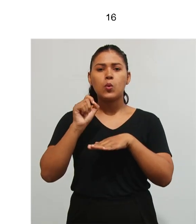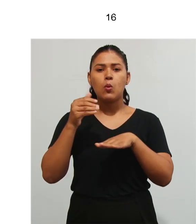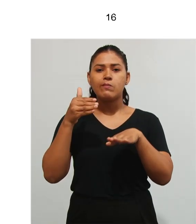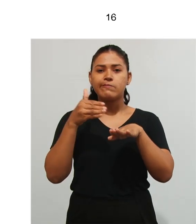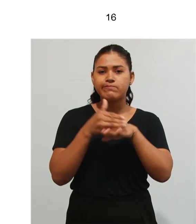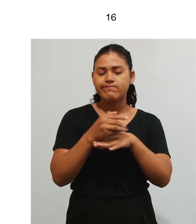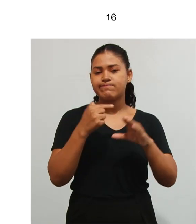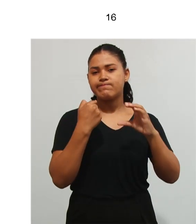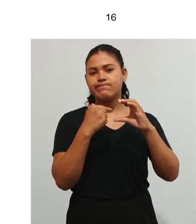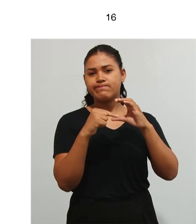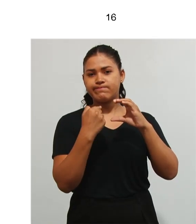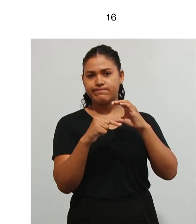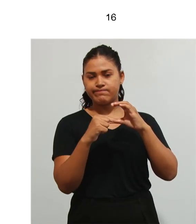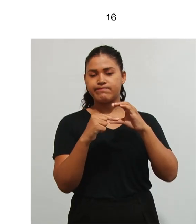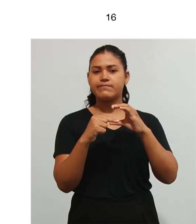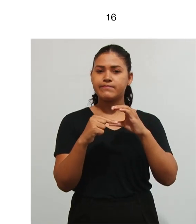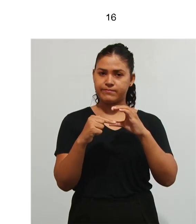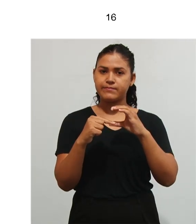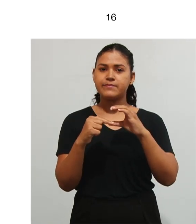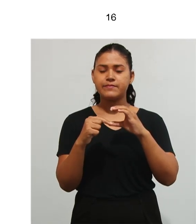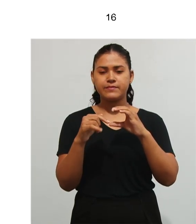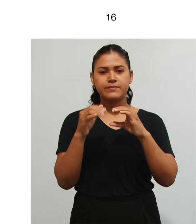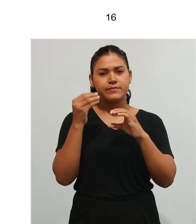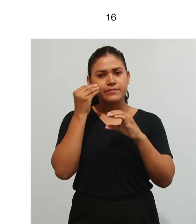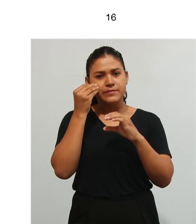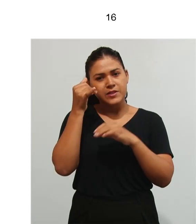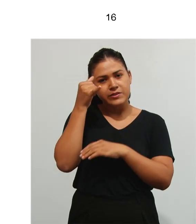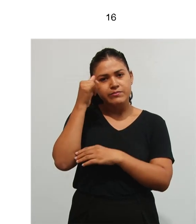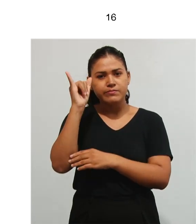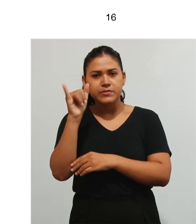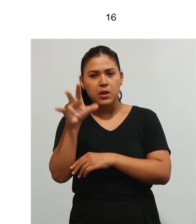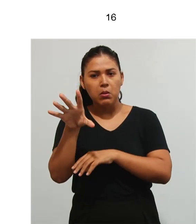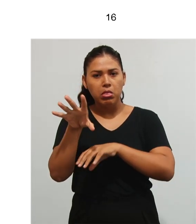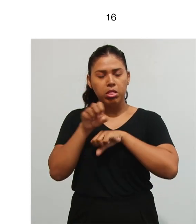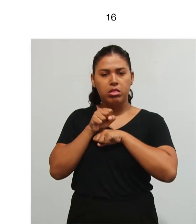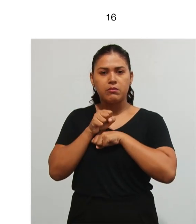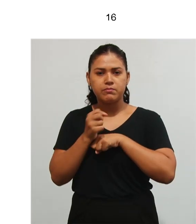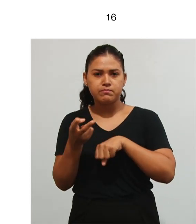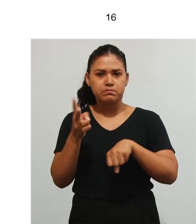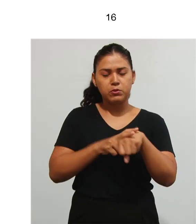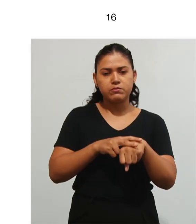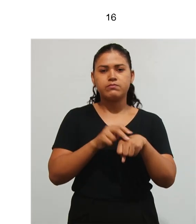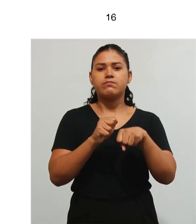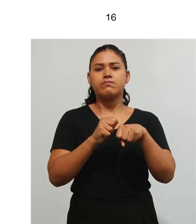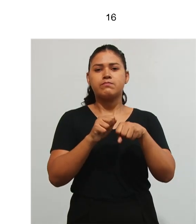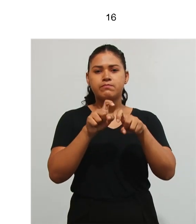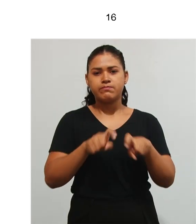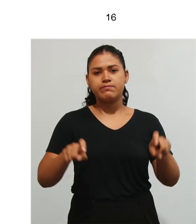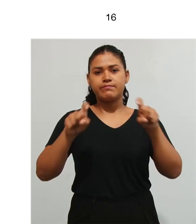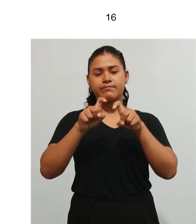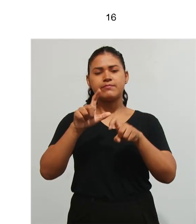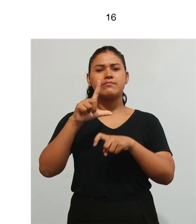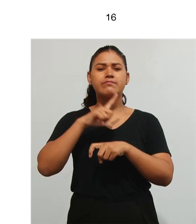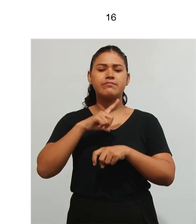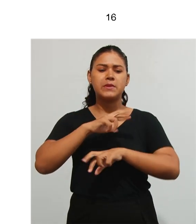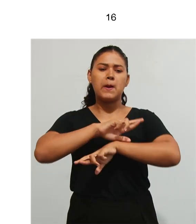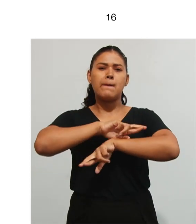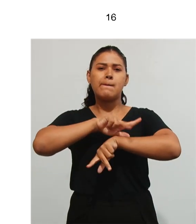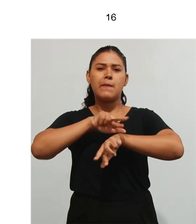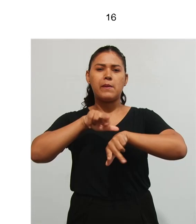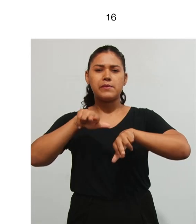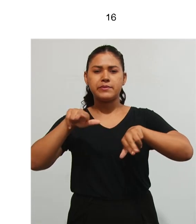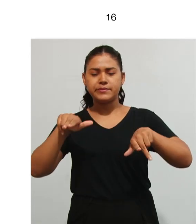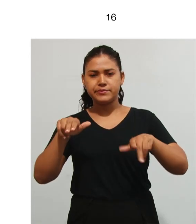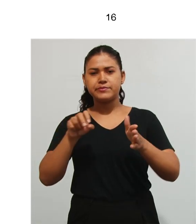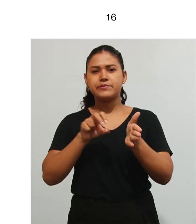na nossa caixa de correio eletrônico para evitar a ocorrência de alguma ameaça. E aí nós temos uma série de vírus no